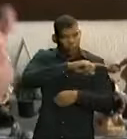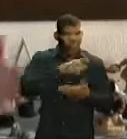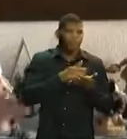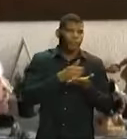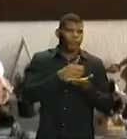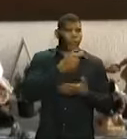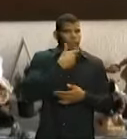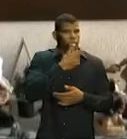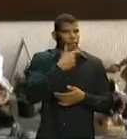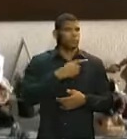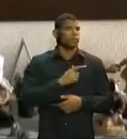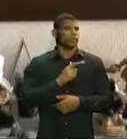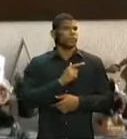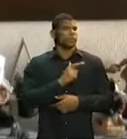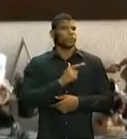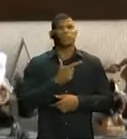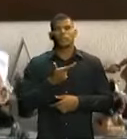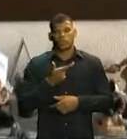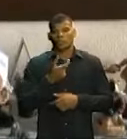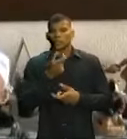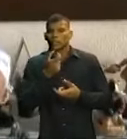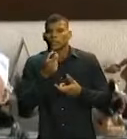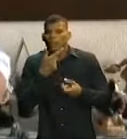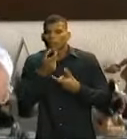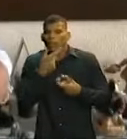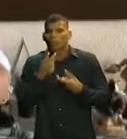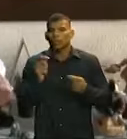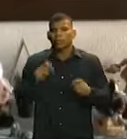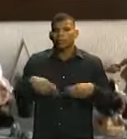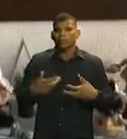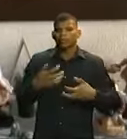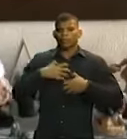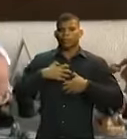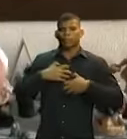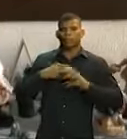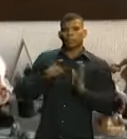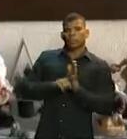Esses medicamentos que são disponíveis, eles podem causar muitos